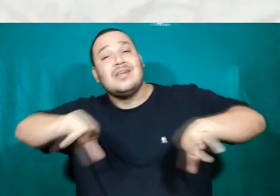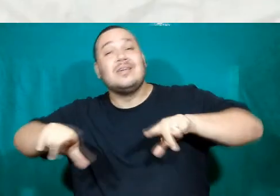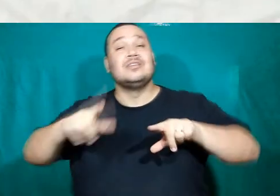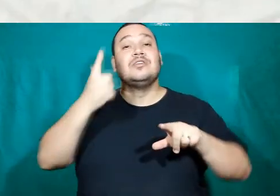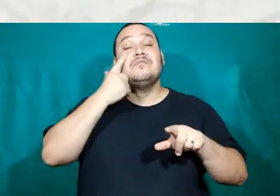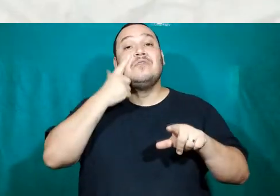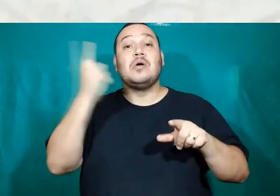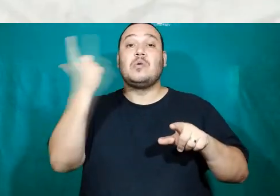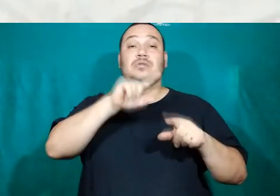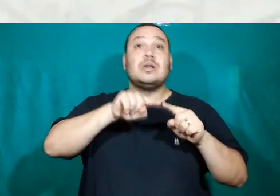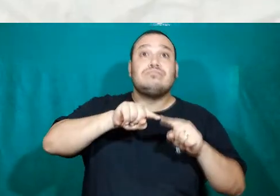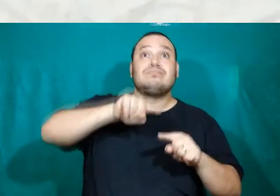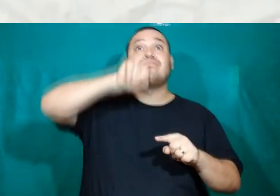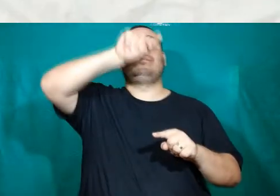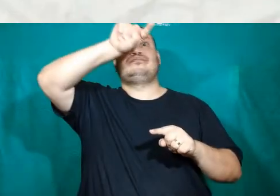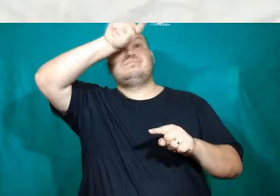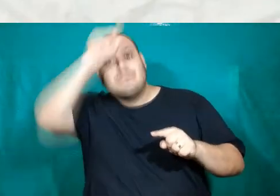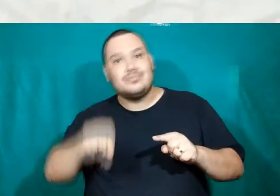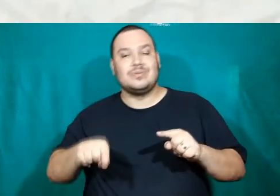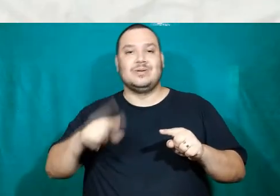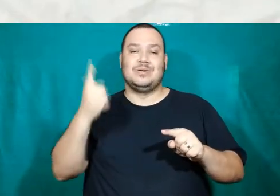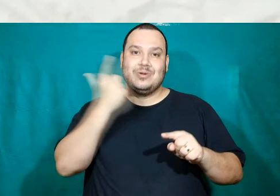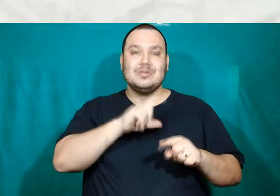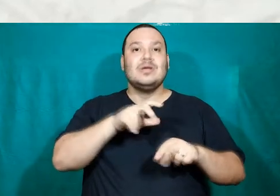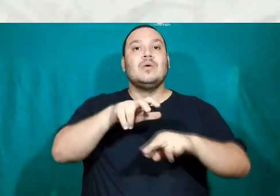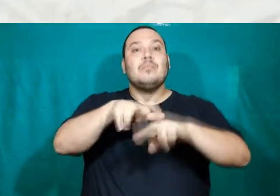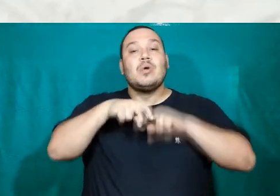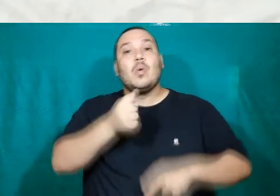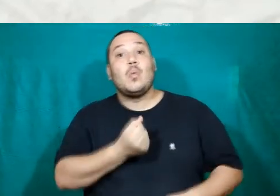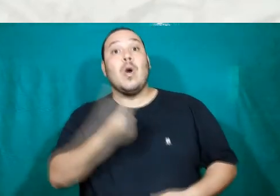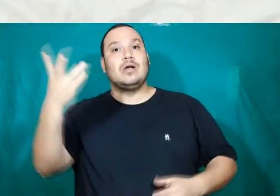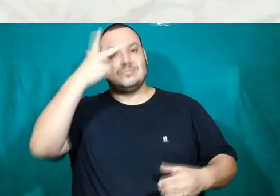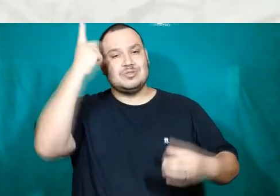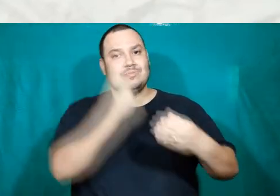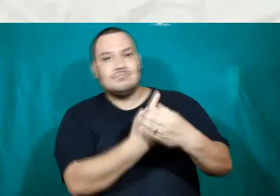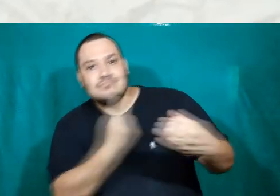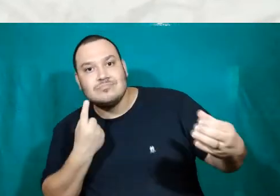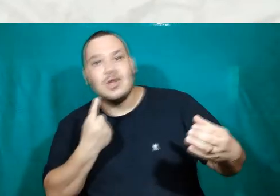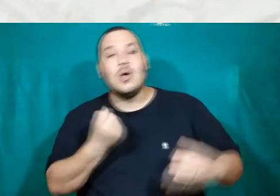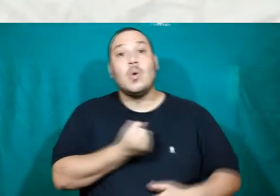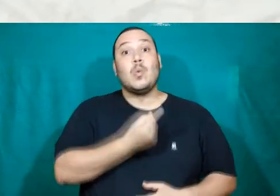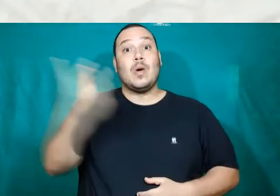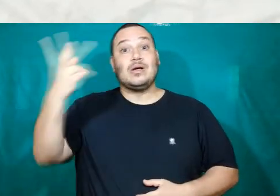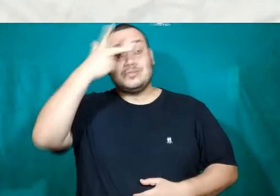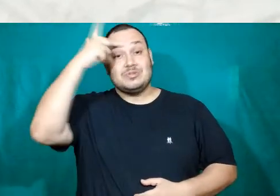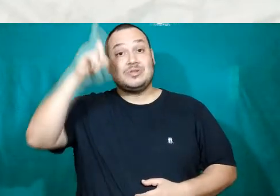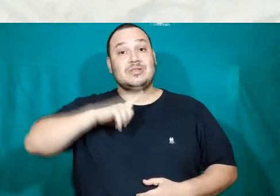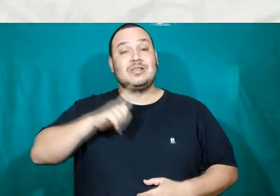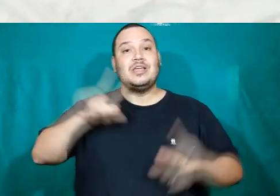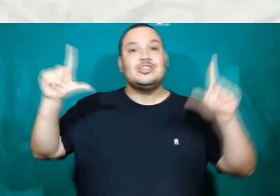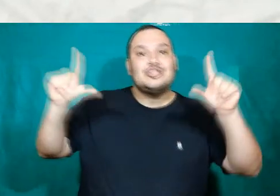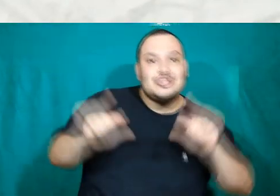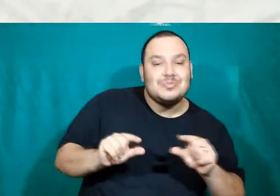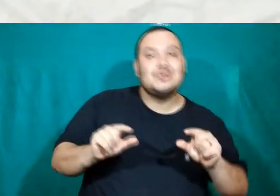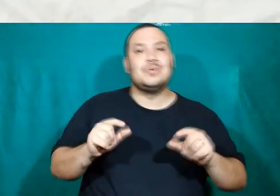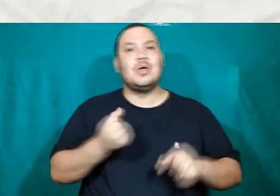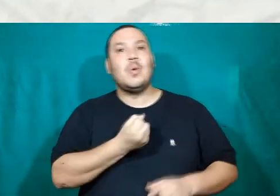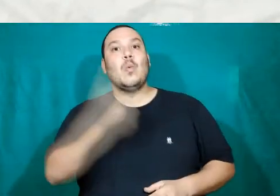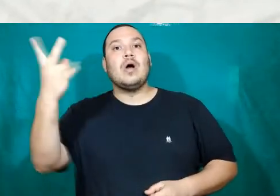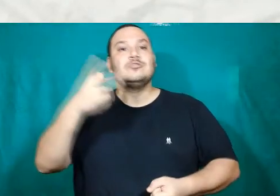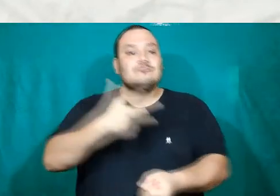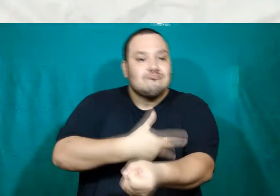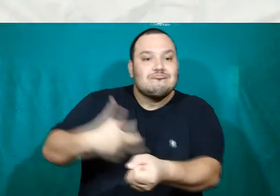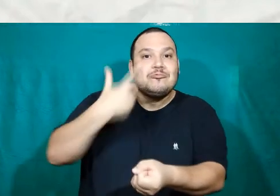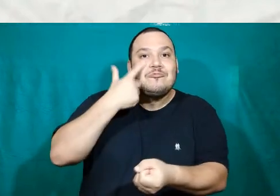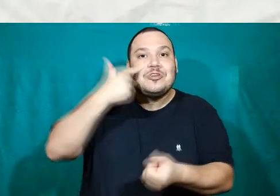esse cálculo, como isolamento social, quantidade de pessoas que aderem a ele, número de testes disponíveis para os pacientes, como as